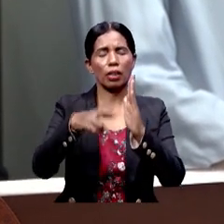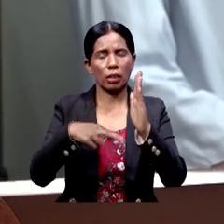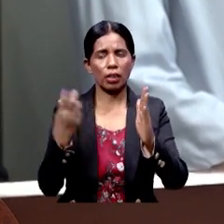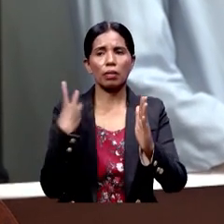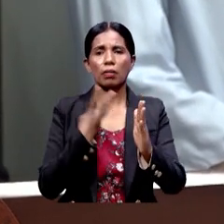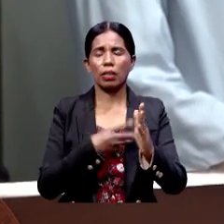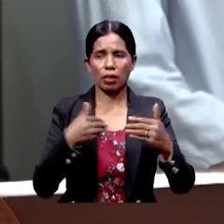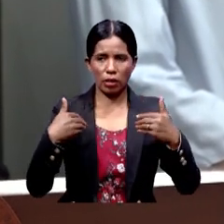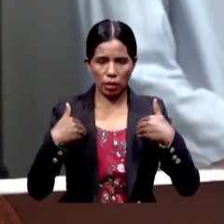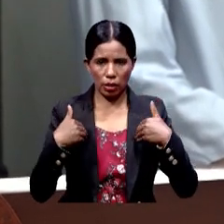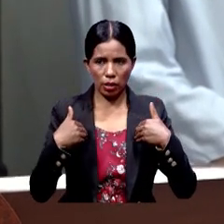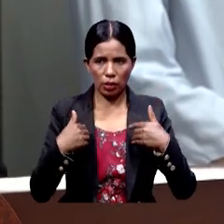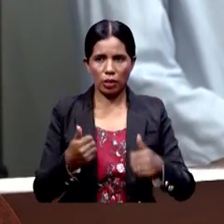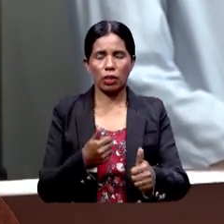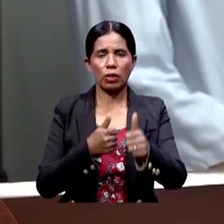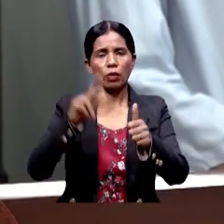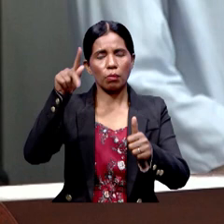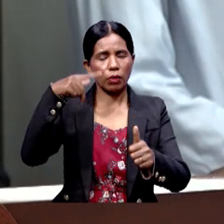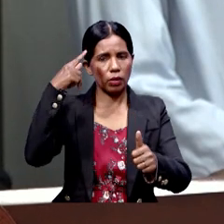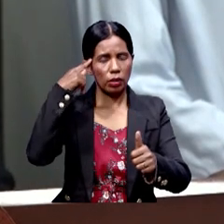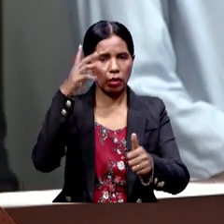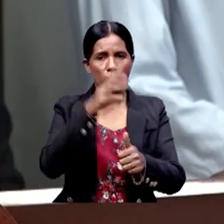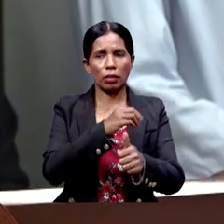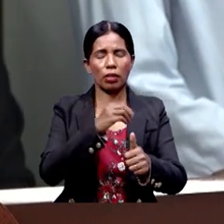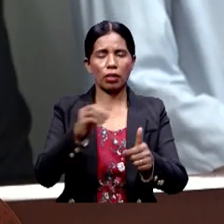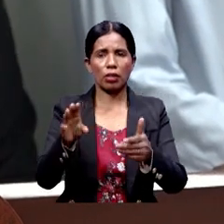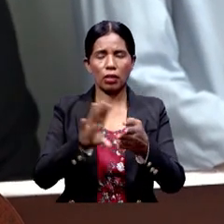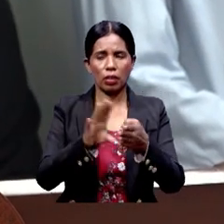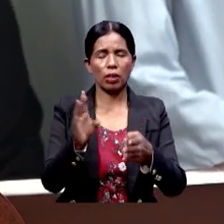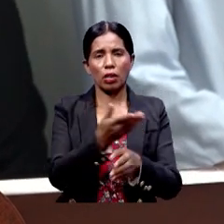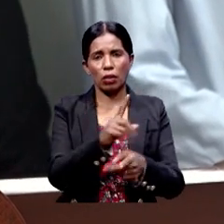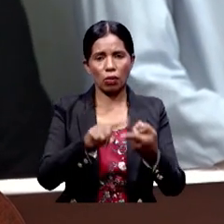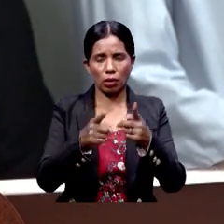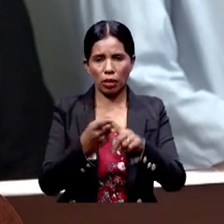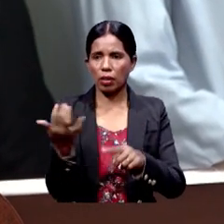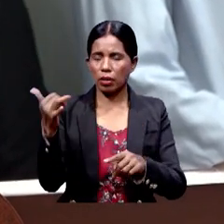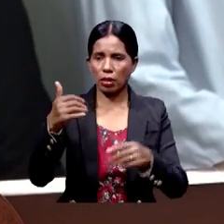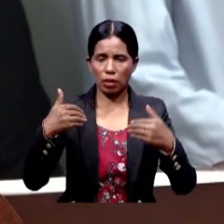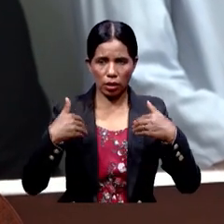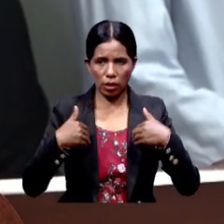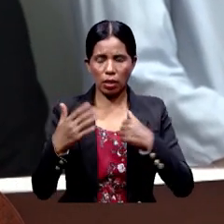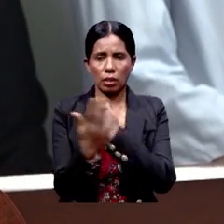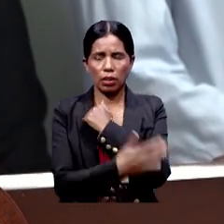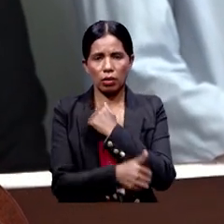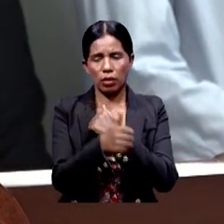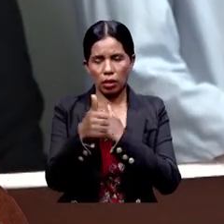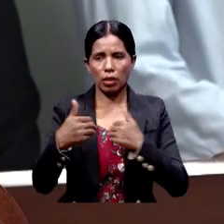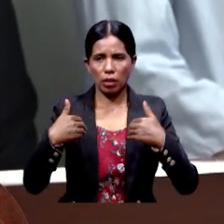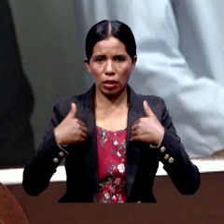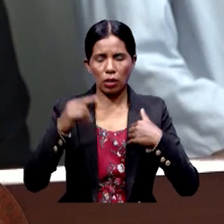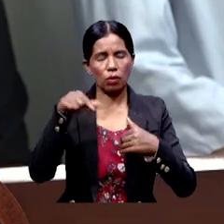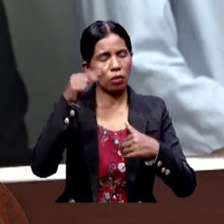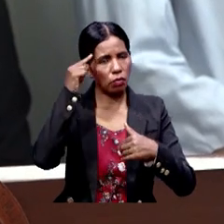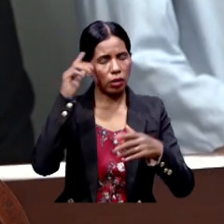iya, tuir politika editorial nebe kolega selia, redasaun ite iya, governo se